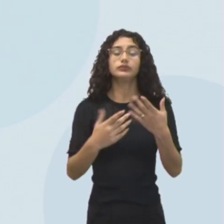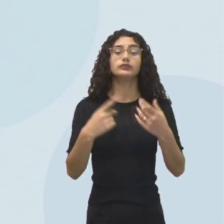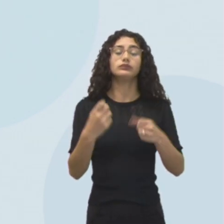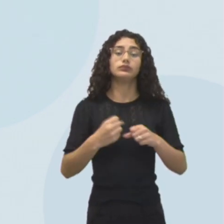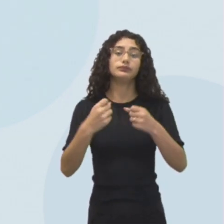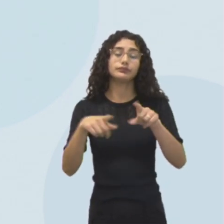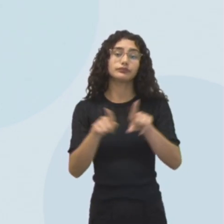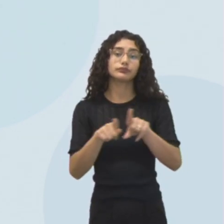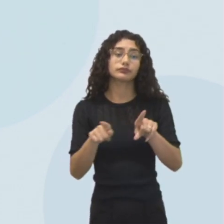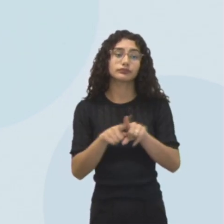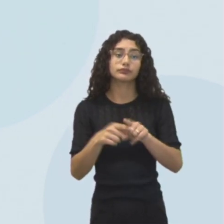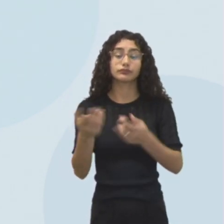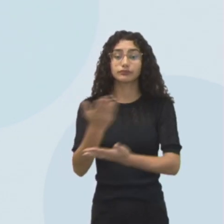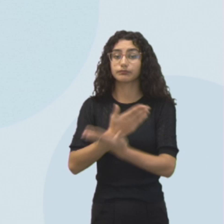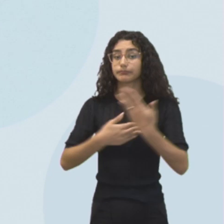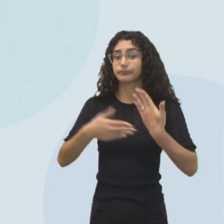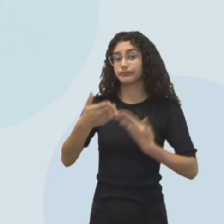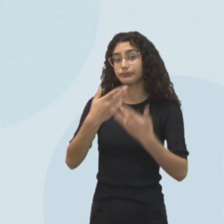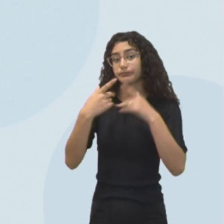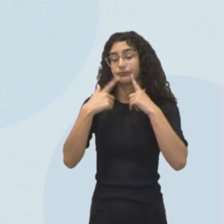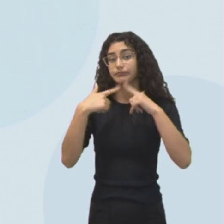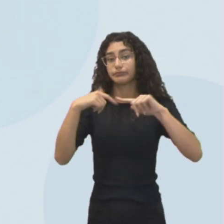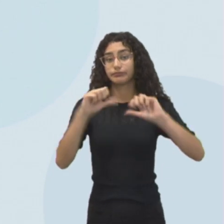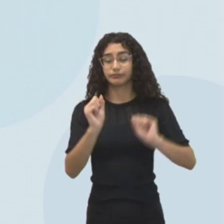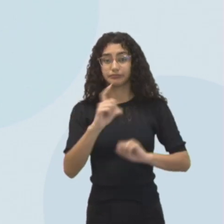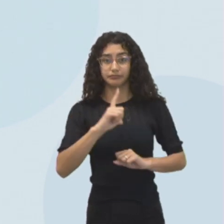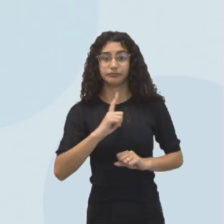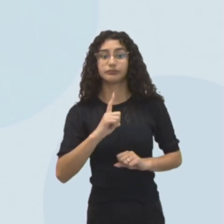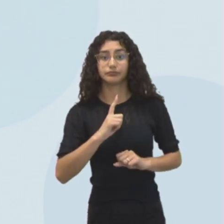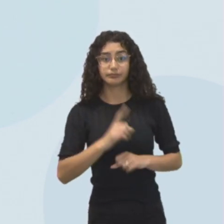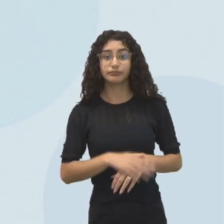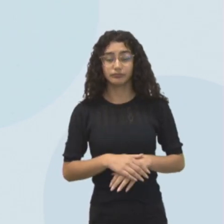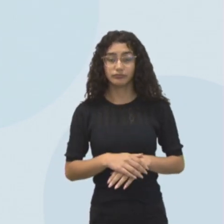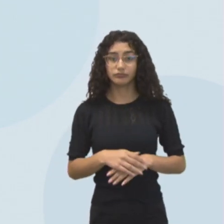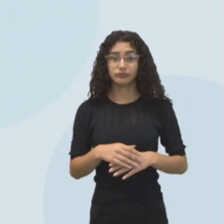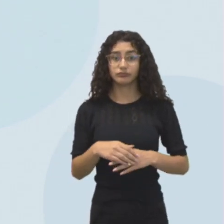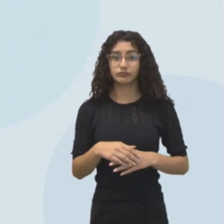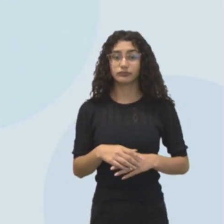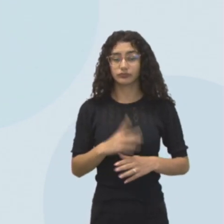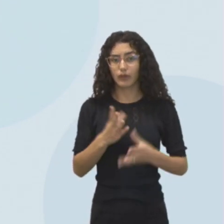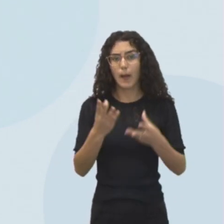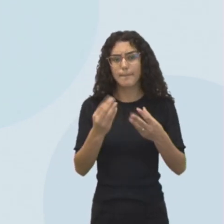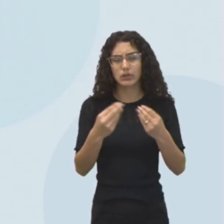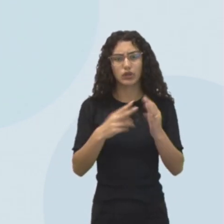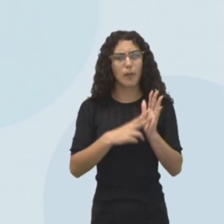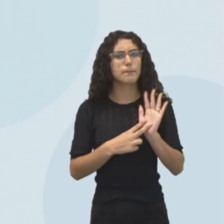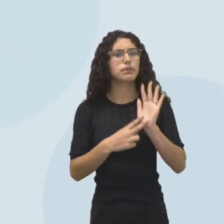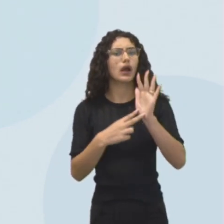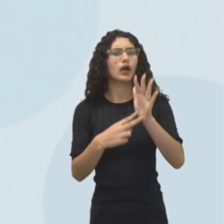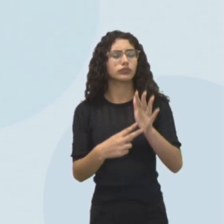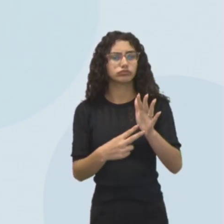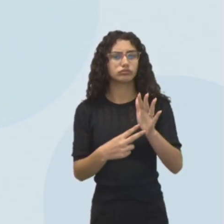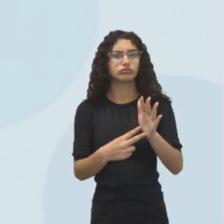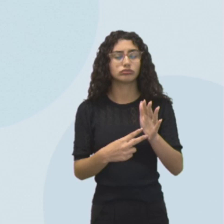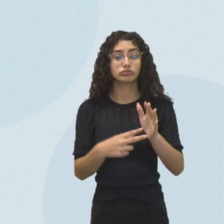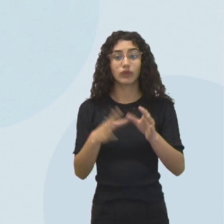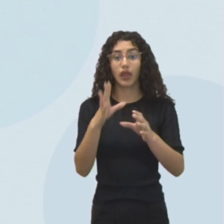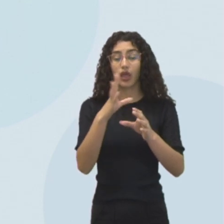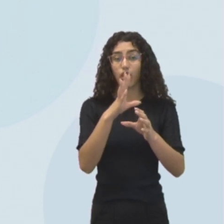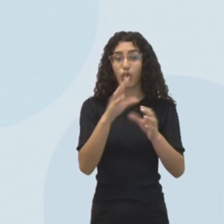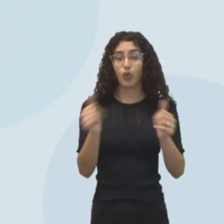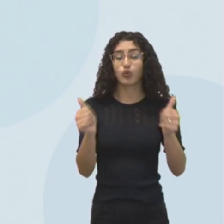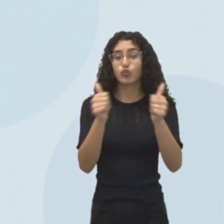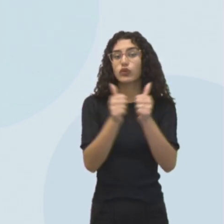falar dessa interação entre linguagens, né? E elas ser superpostas, interligadas e somadas,